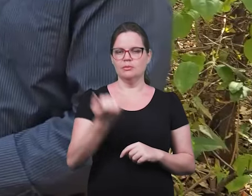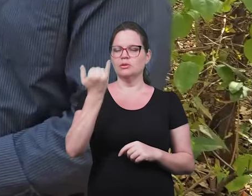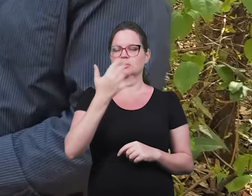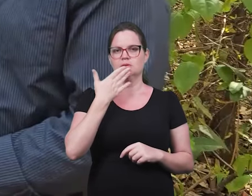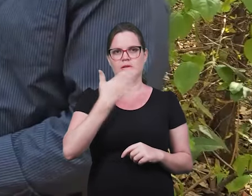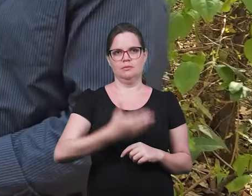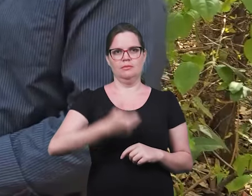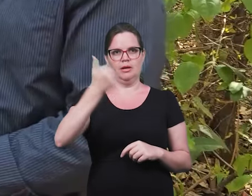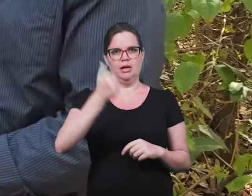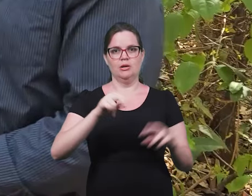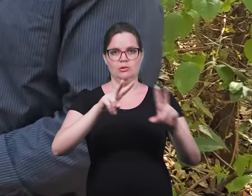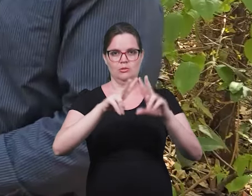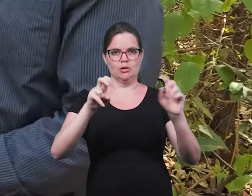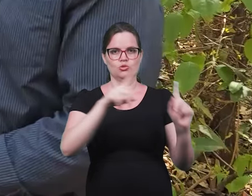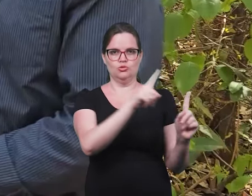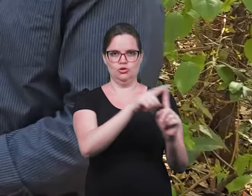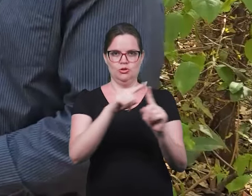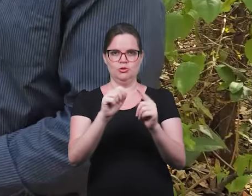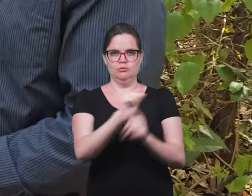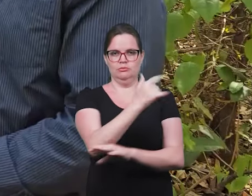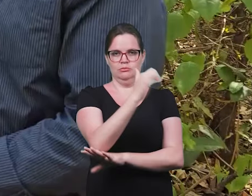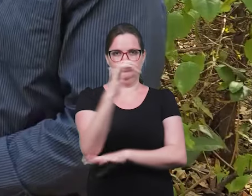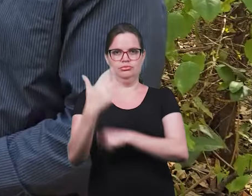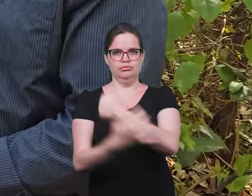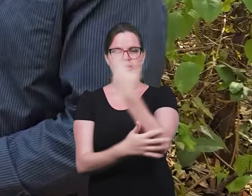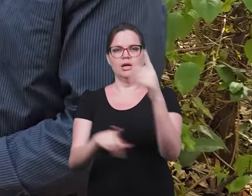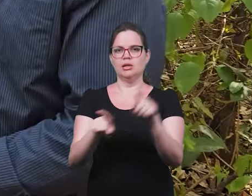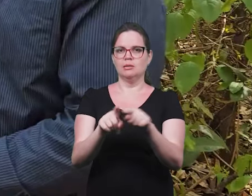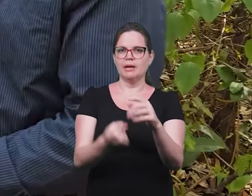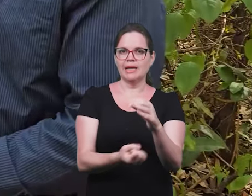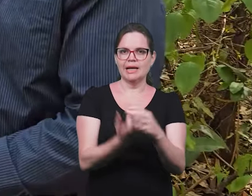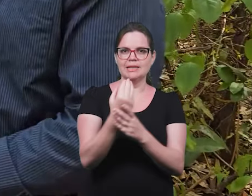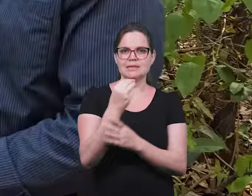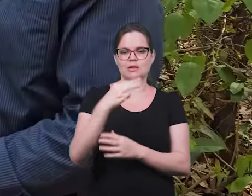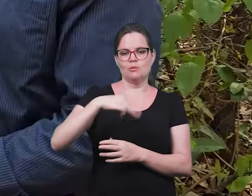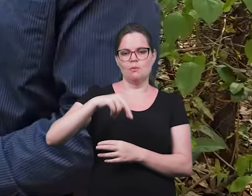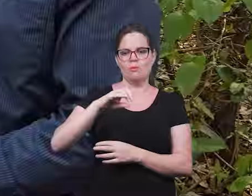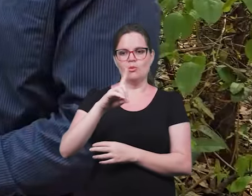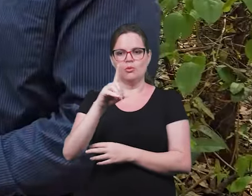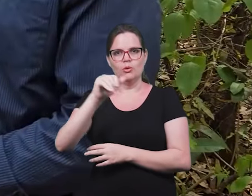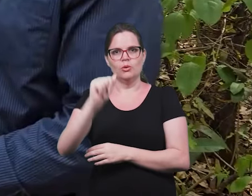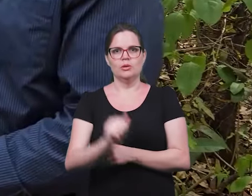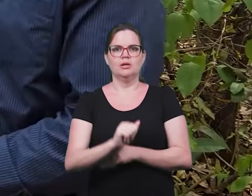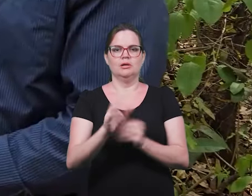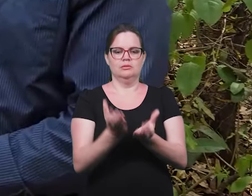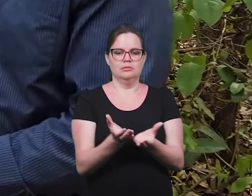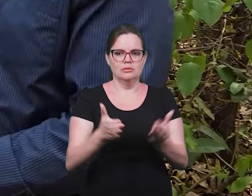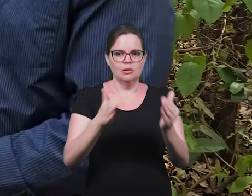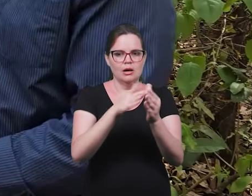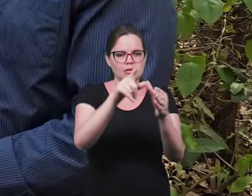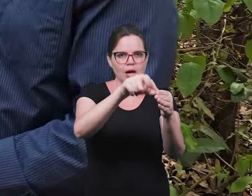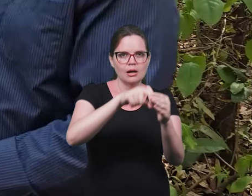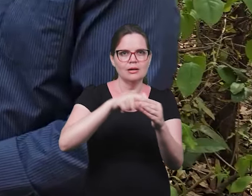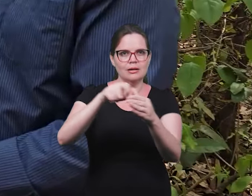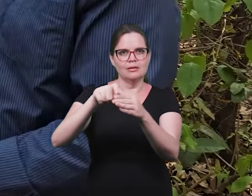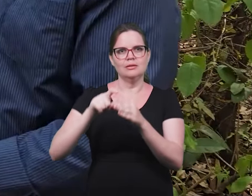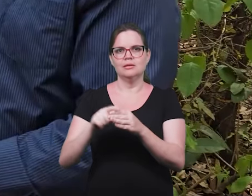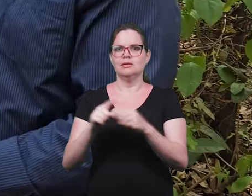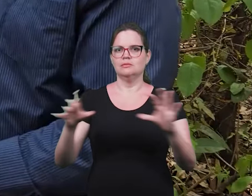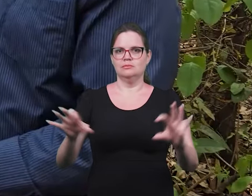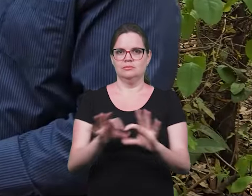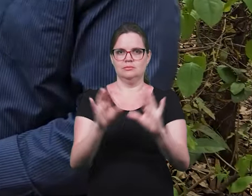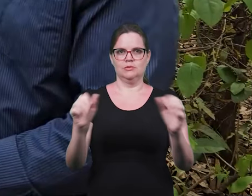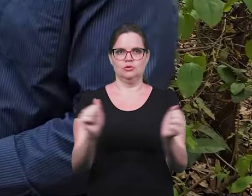importância maior para essas espécies, e a produção de mudas, a comercialização de sementes, espécies nativas, elas estão